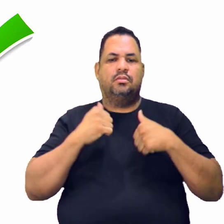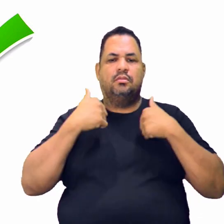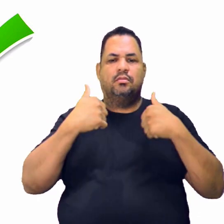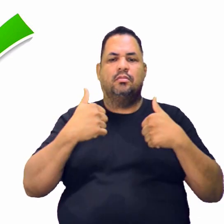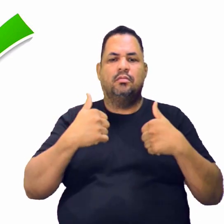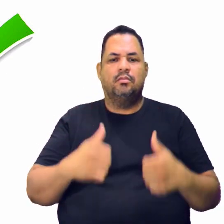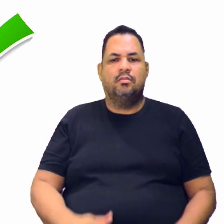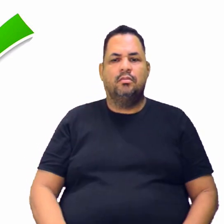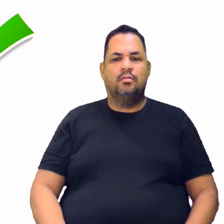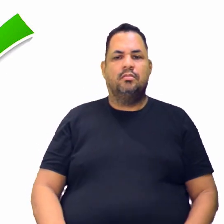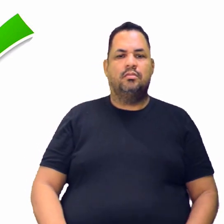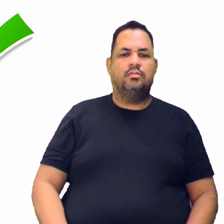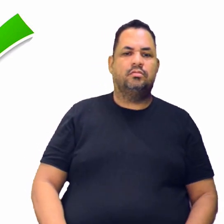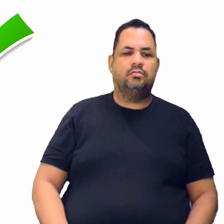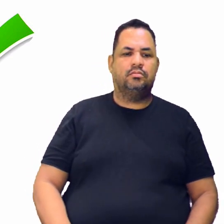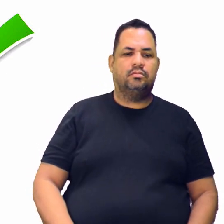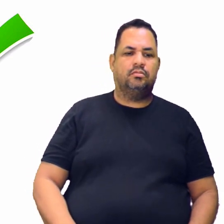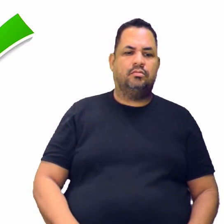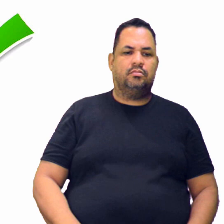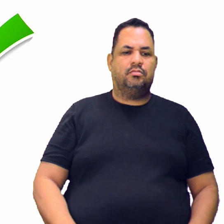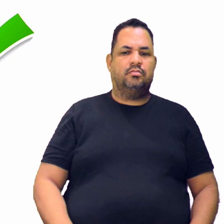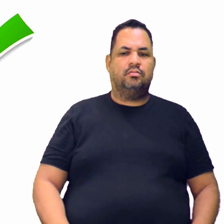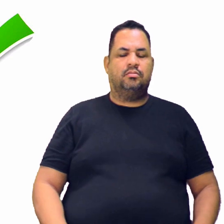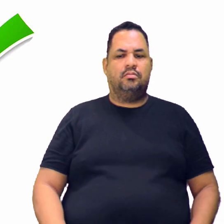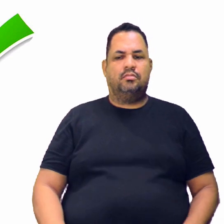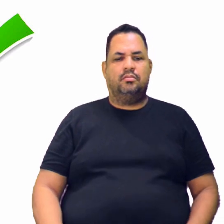Beleza? Certinho?